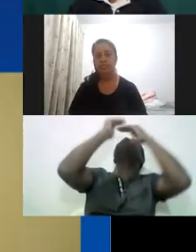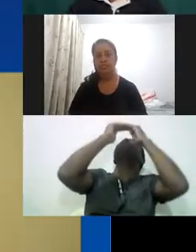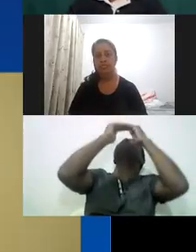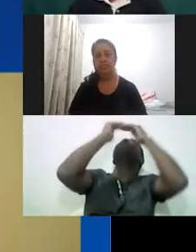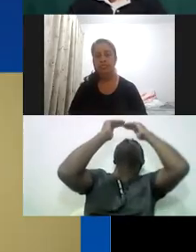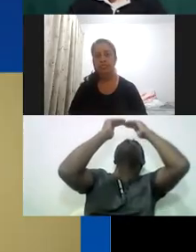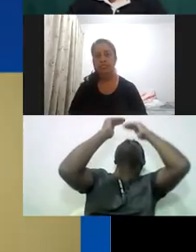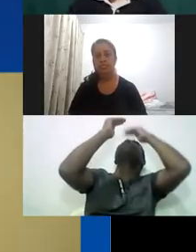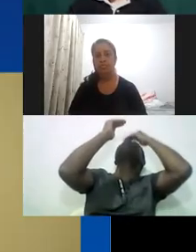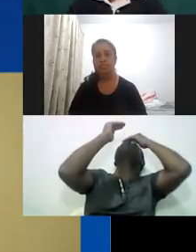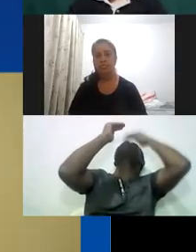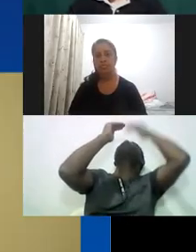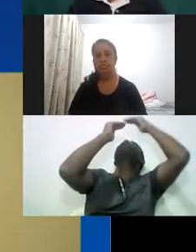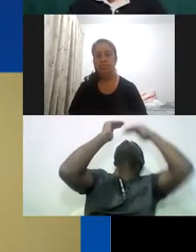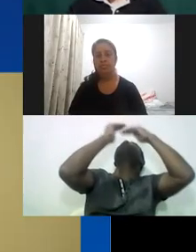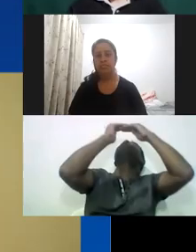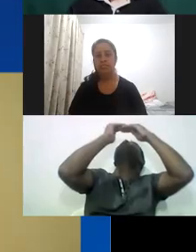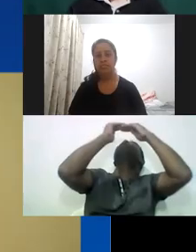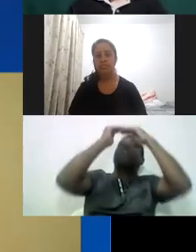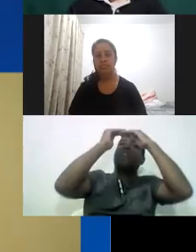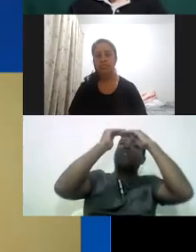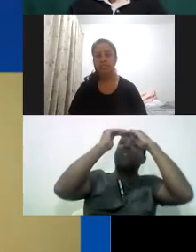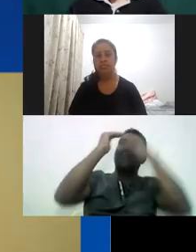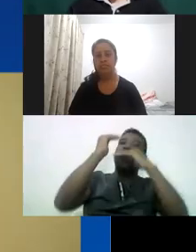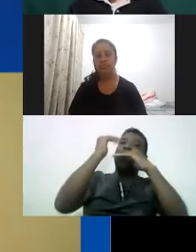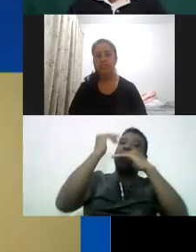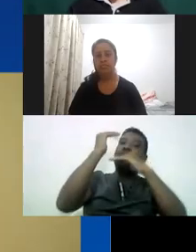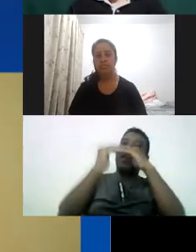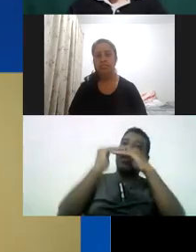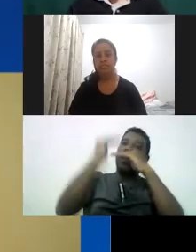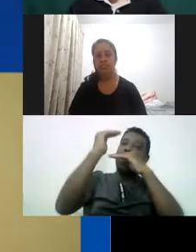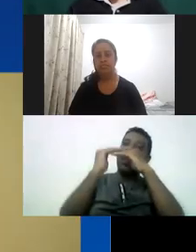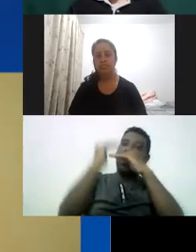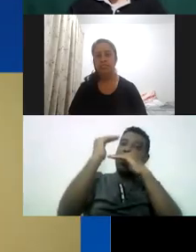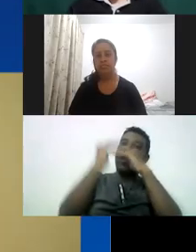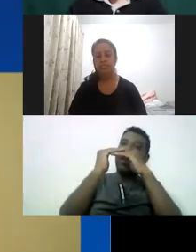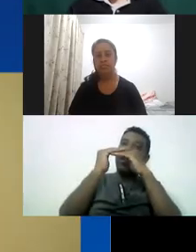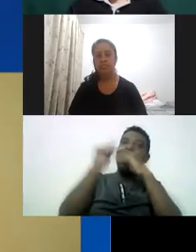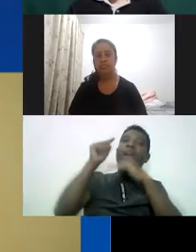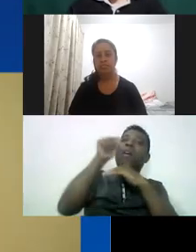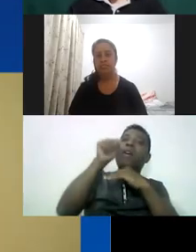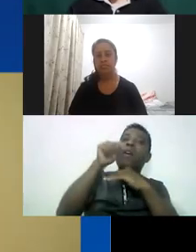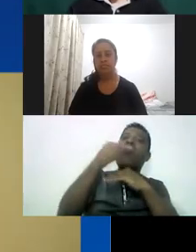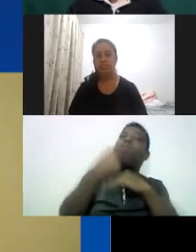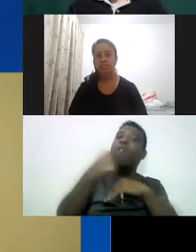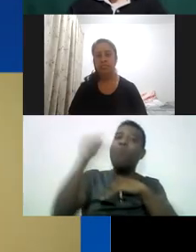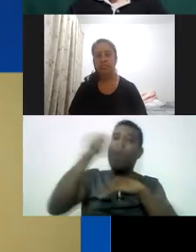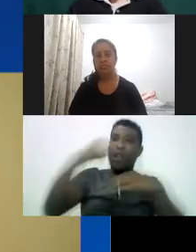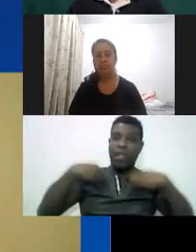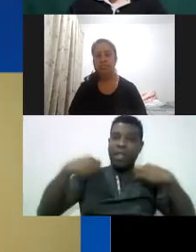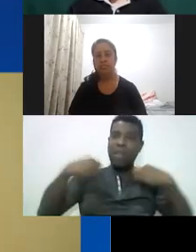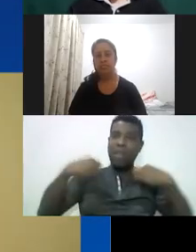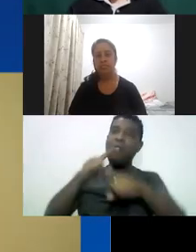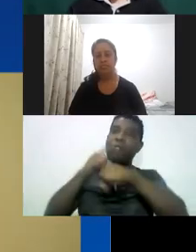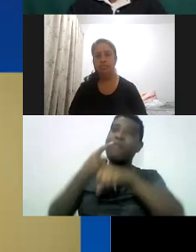ióideos, você não consegue deixar o rosto estendido, porque eles vão limitar. Na hora que você abre a mandíbula,